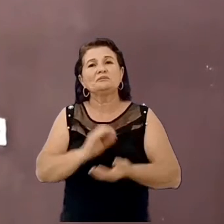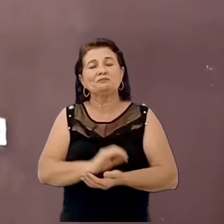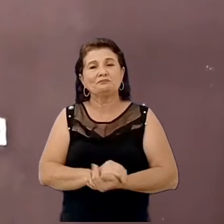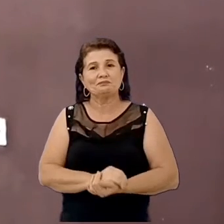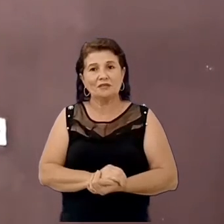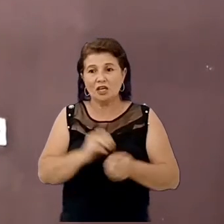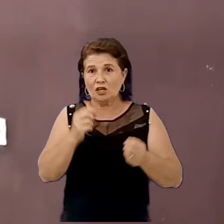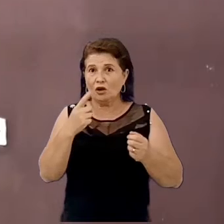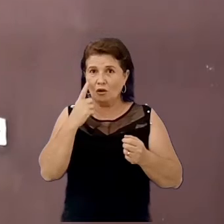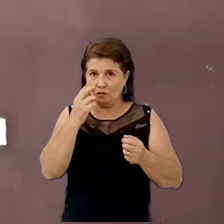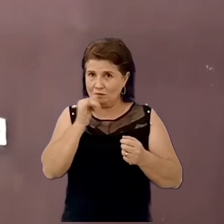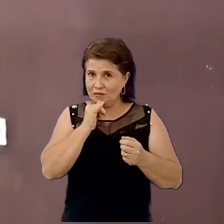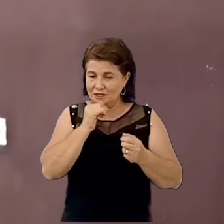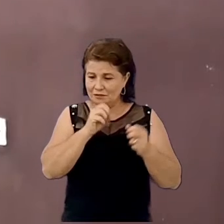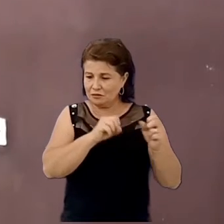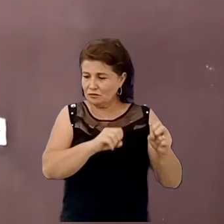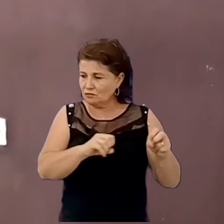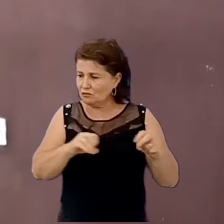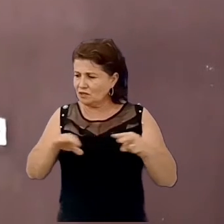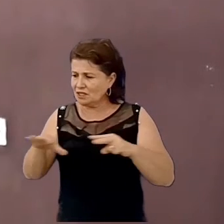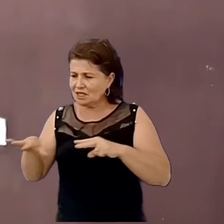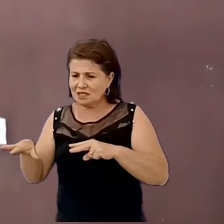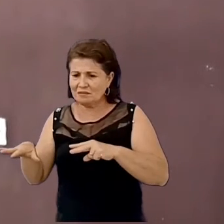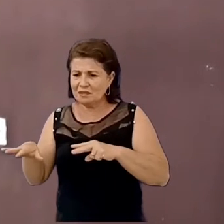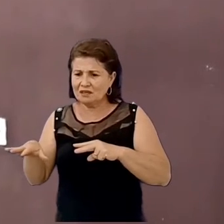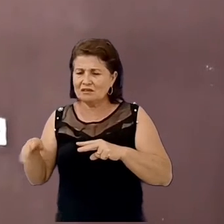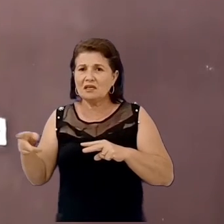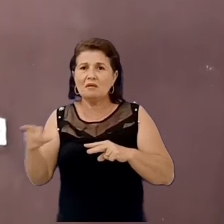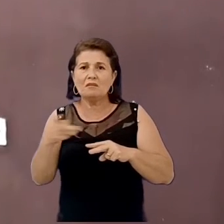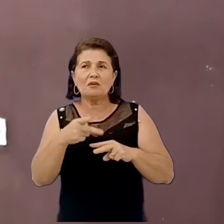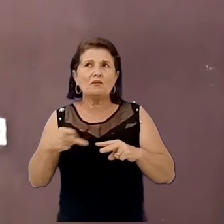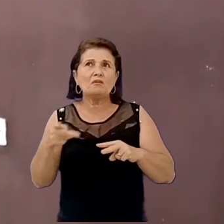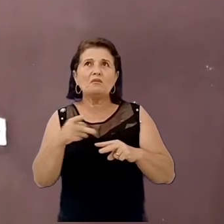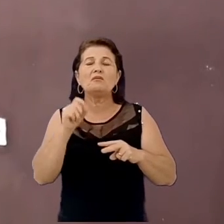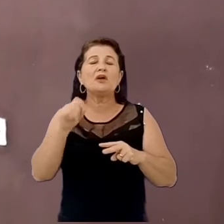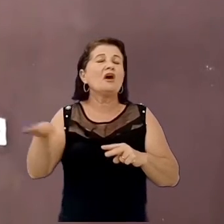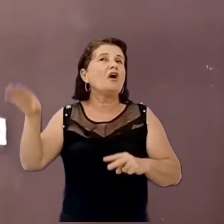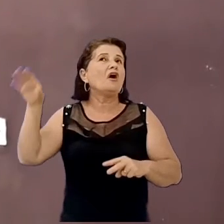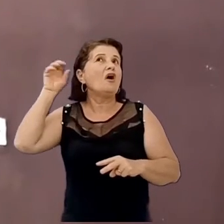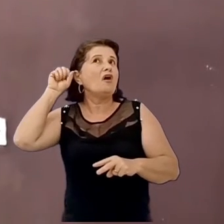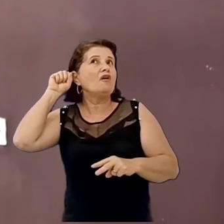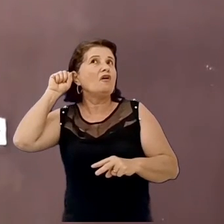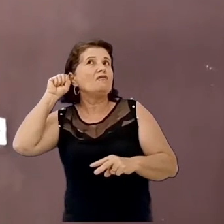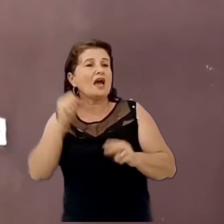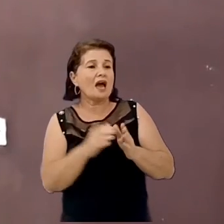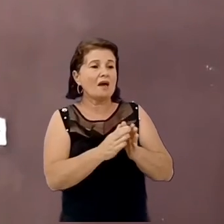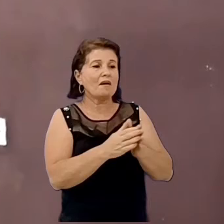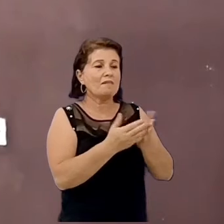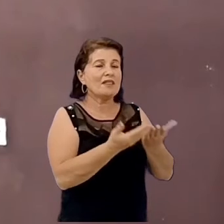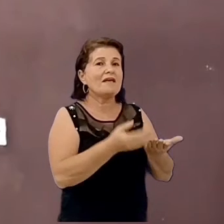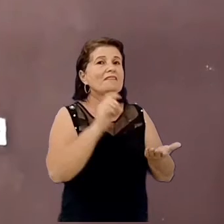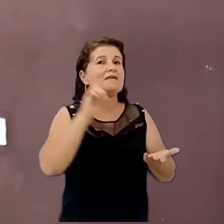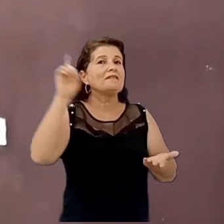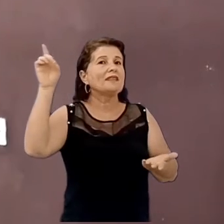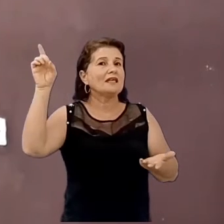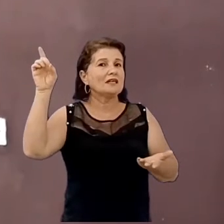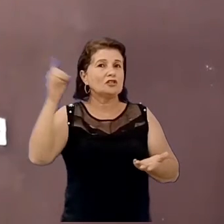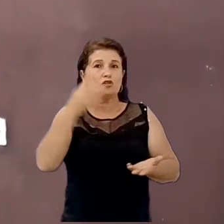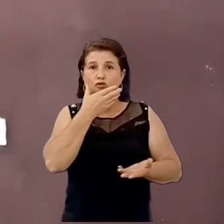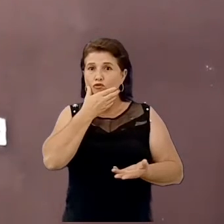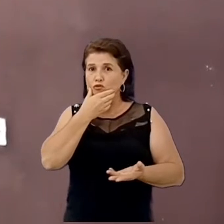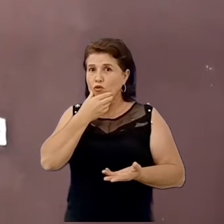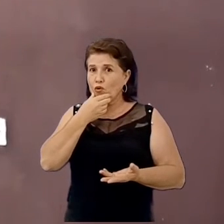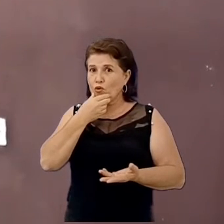Durante a semana, onde você tem buscado ouvir a palavra de Deus? São homens